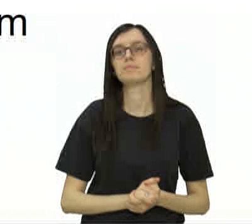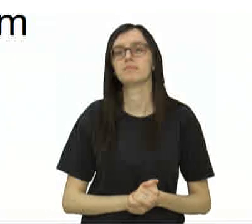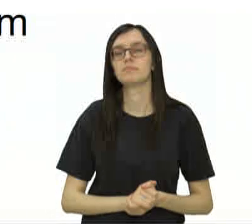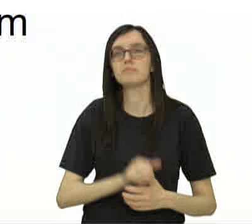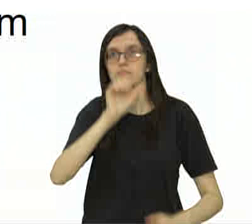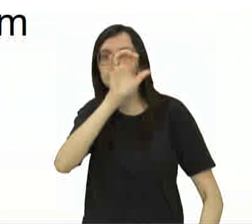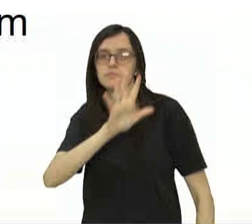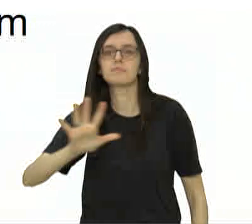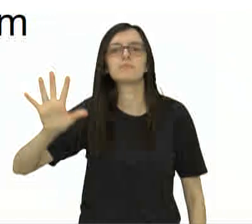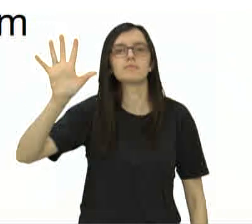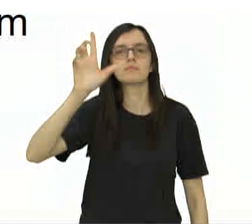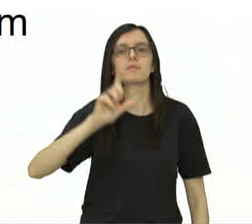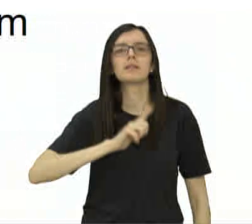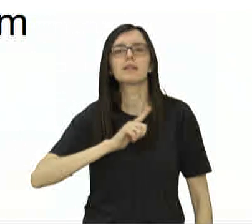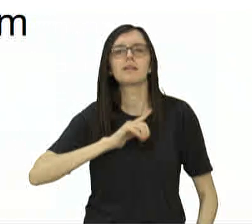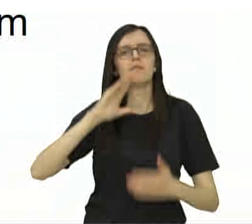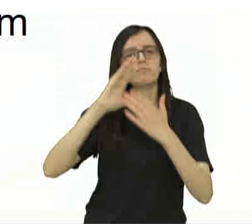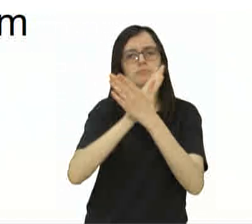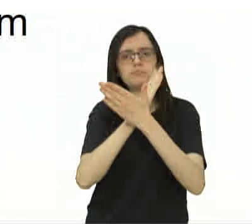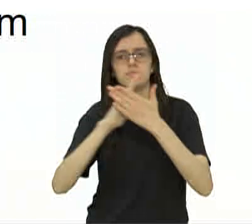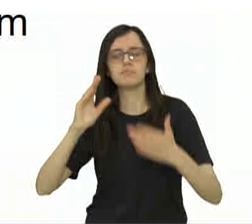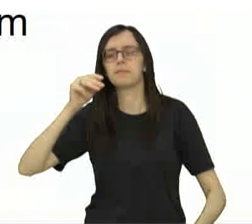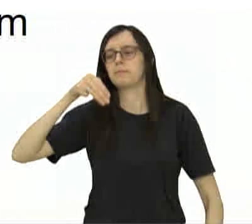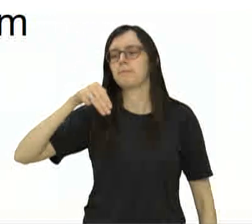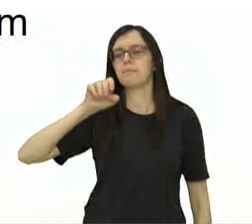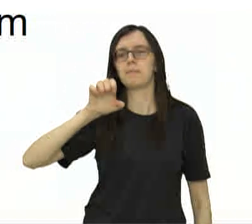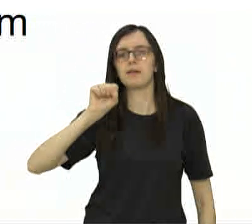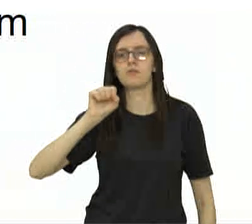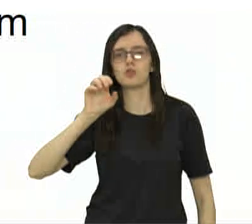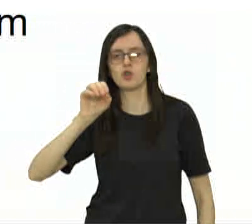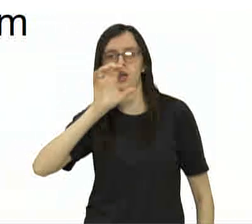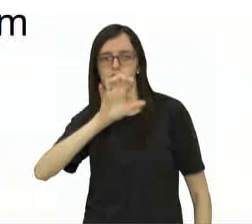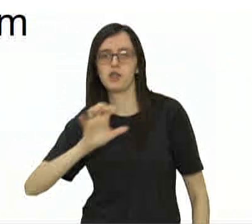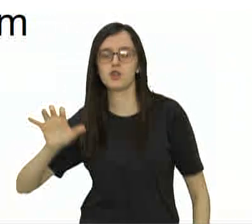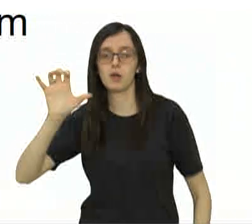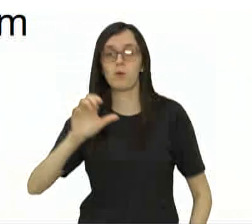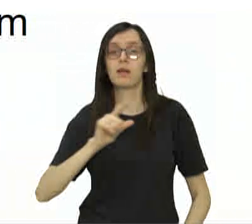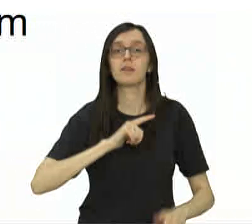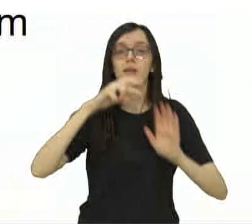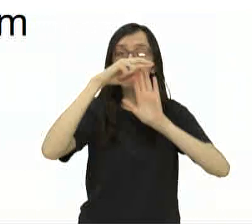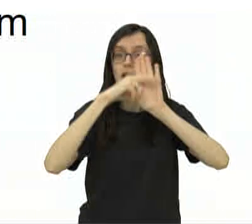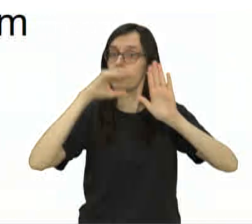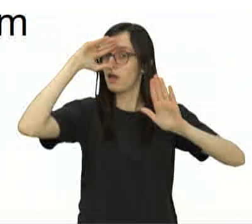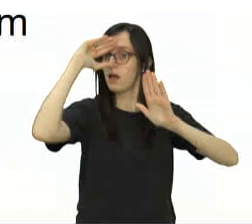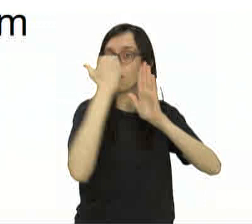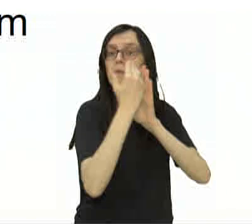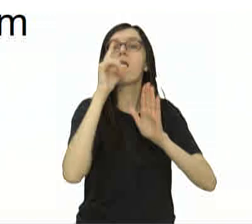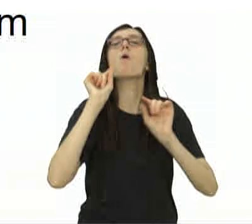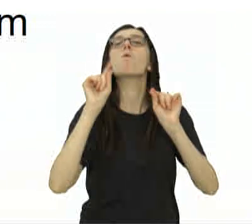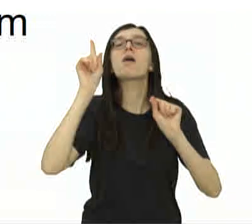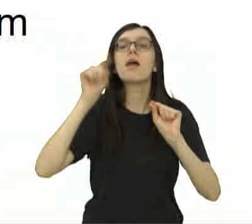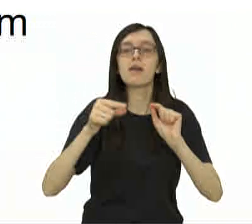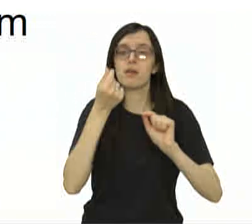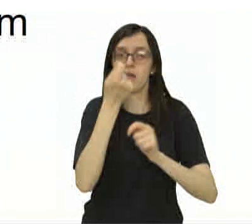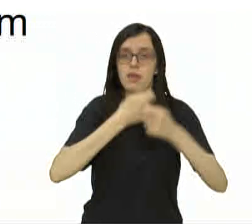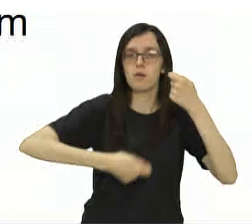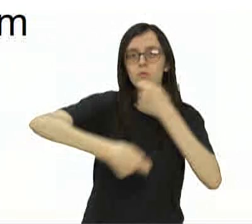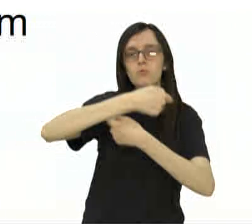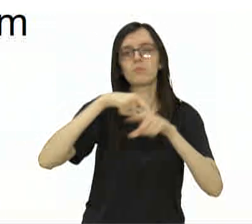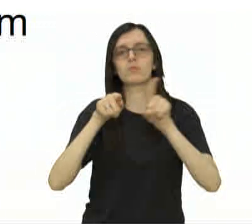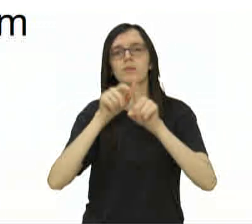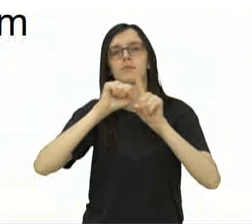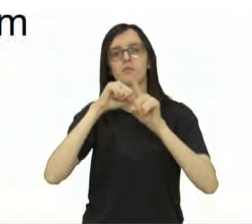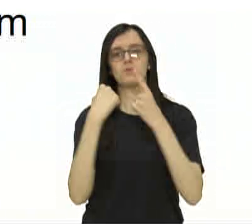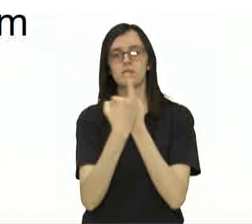território é dividido em mesorregiões, de acordo com os critérios econômicos e sociais.